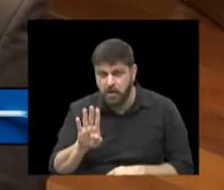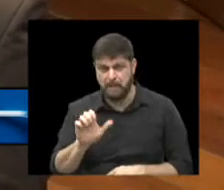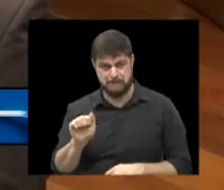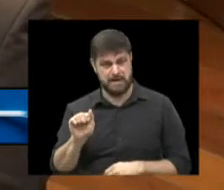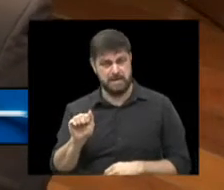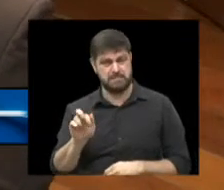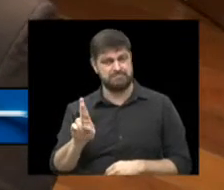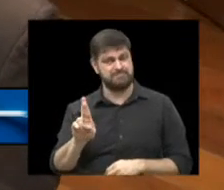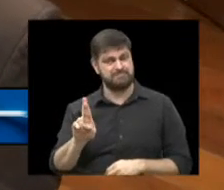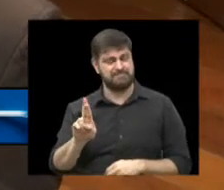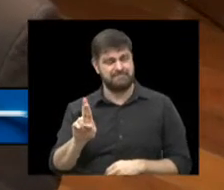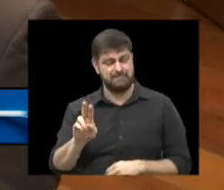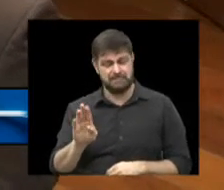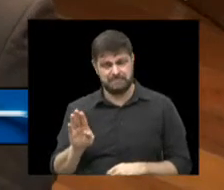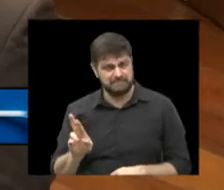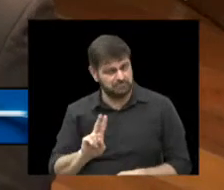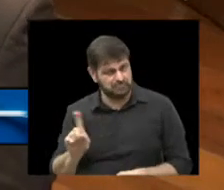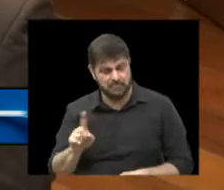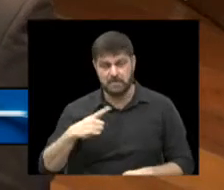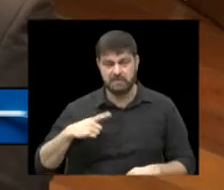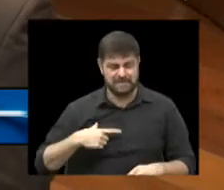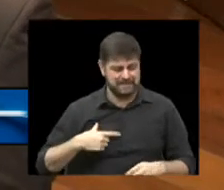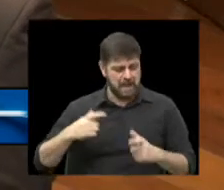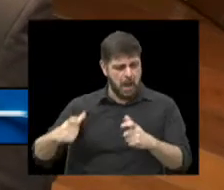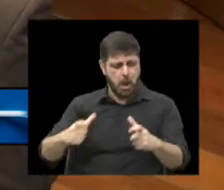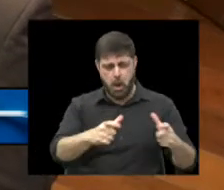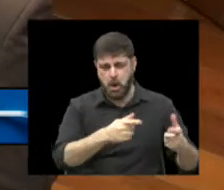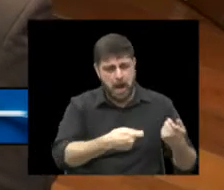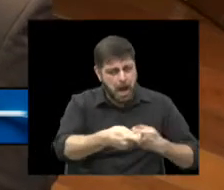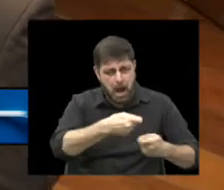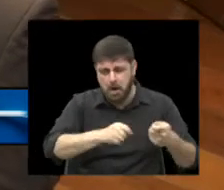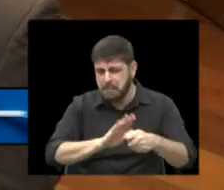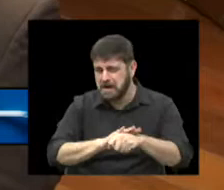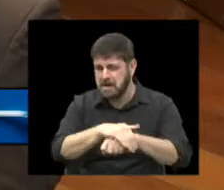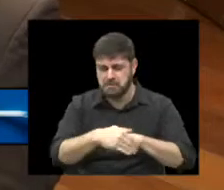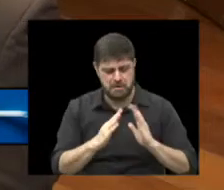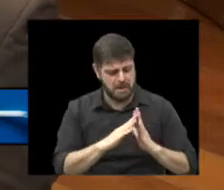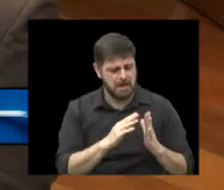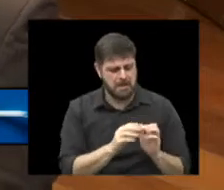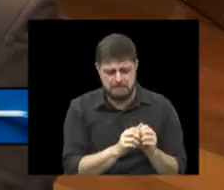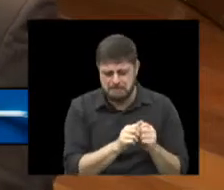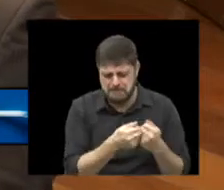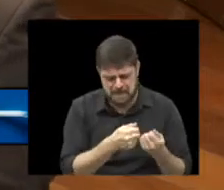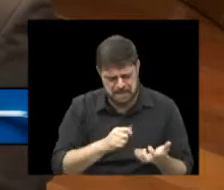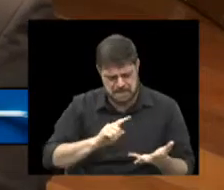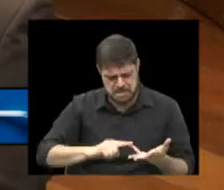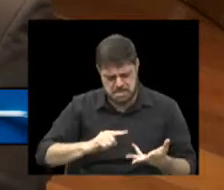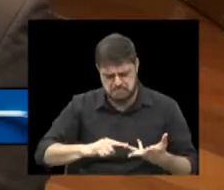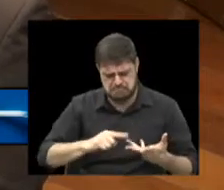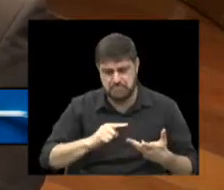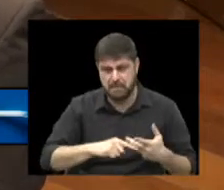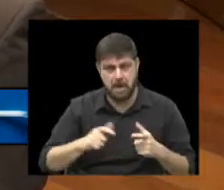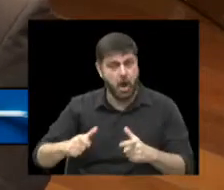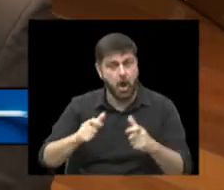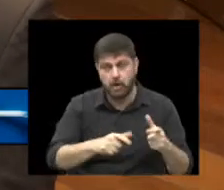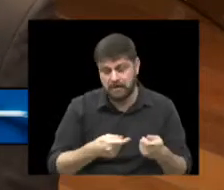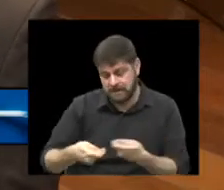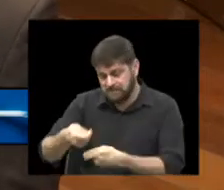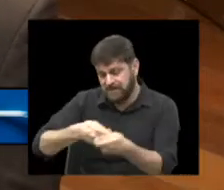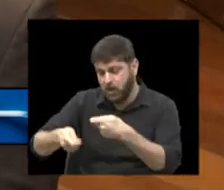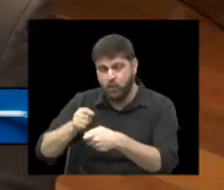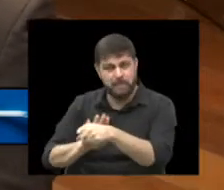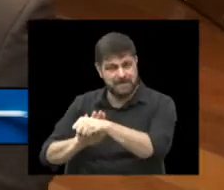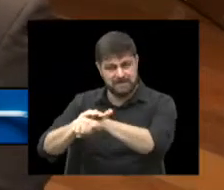engloba aí, como mencionado aqui pelo vereador Pedro Torinho, padarias, conveniências e várias outras atividades econômicas